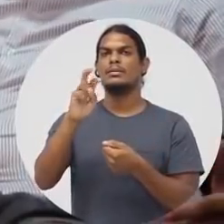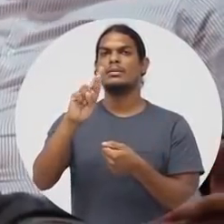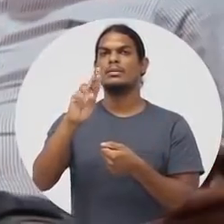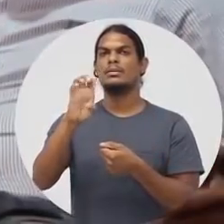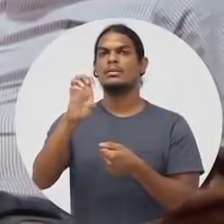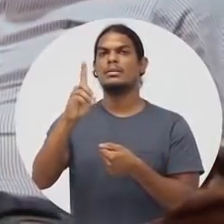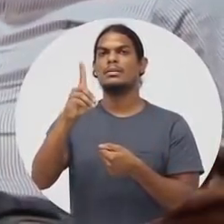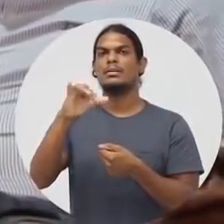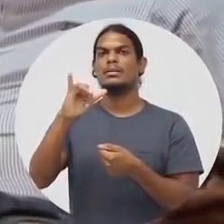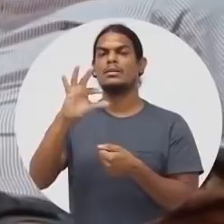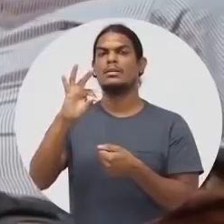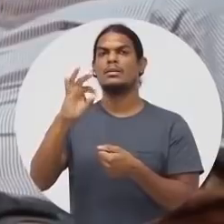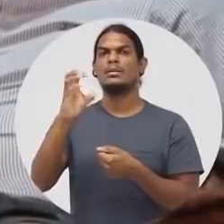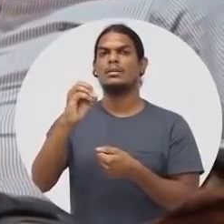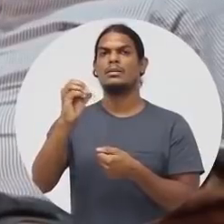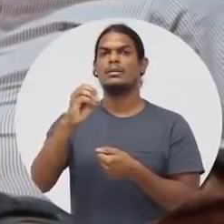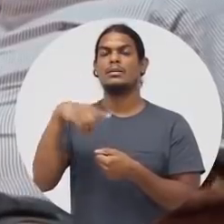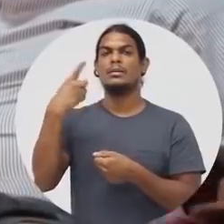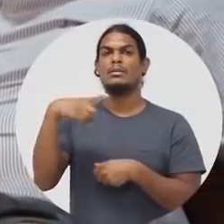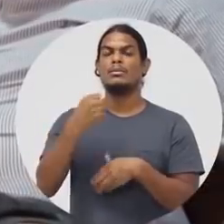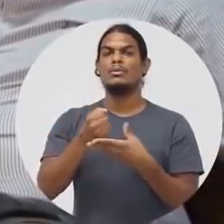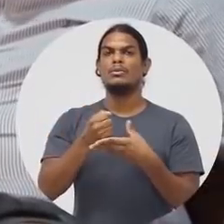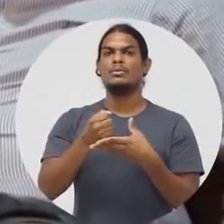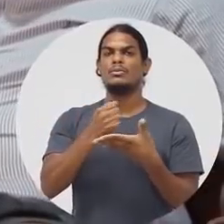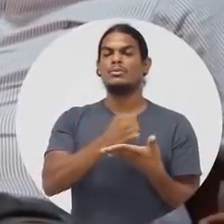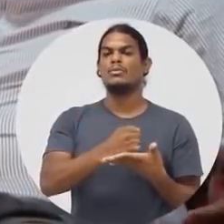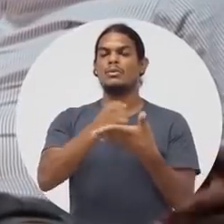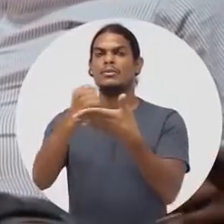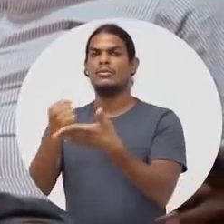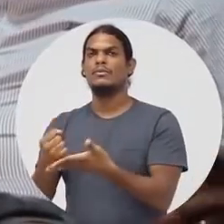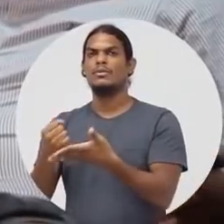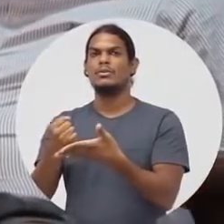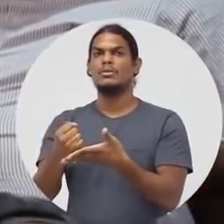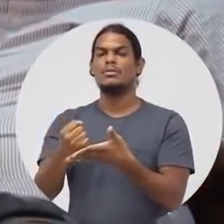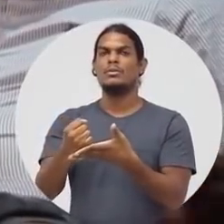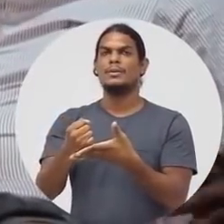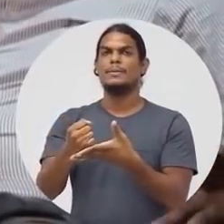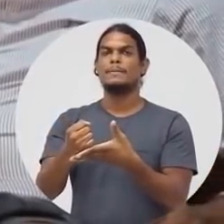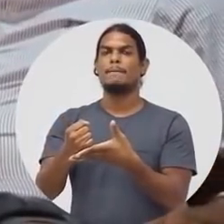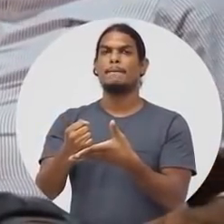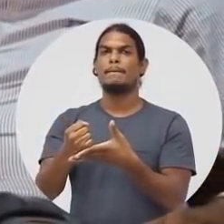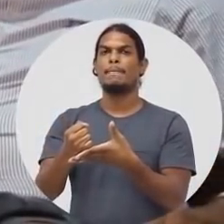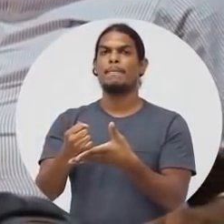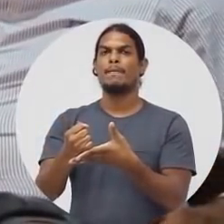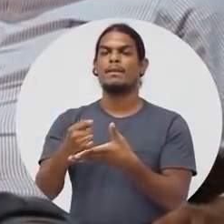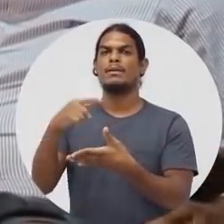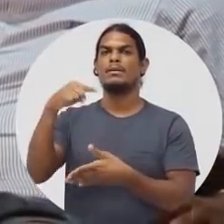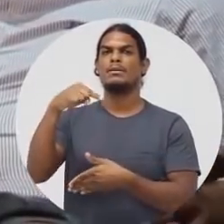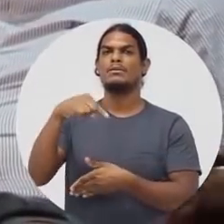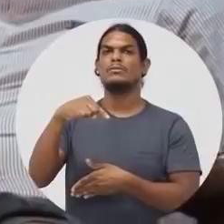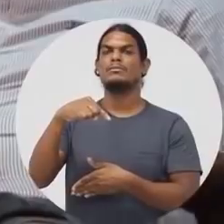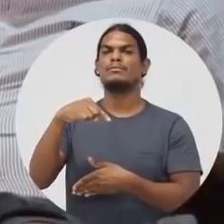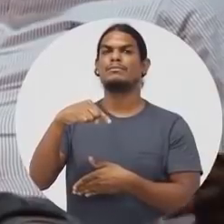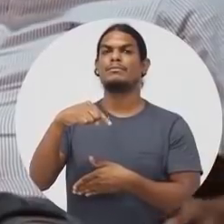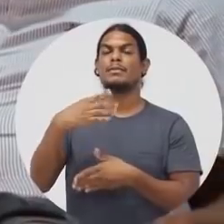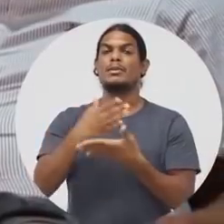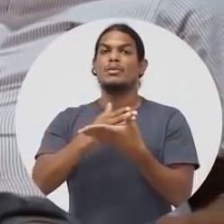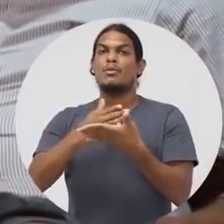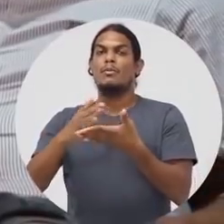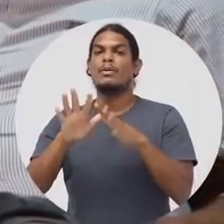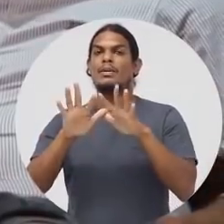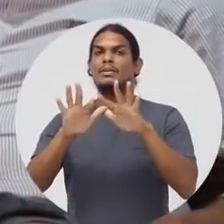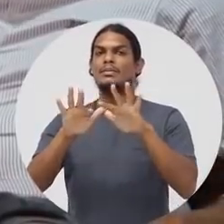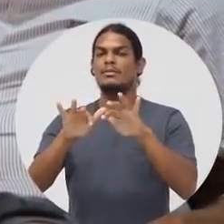receberá, após o envio da carga, esse crédito. Então, dessa forma, a gente começa a fechar todo o